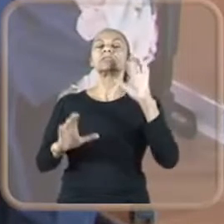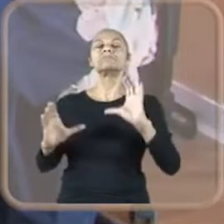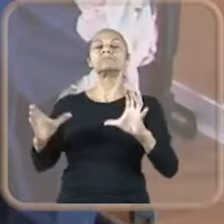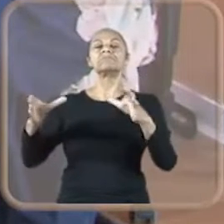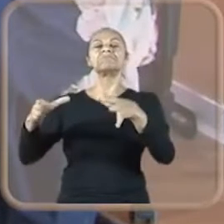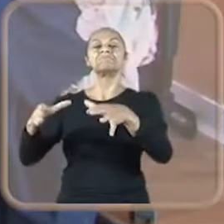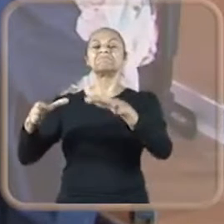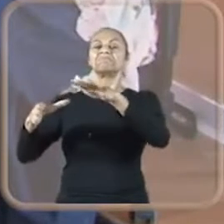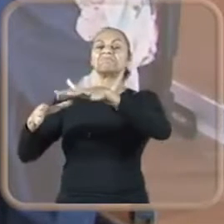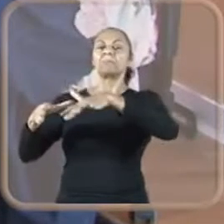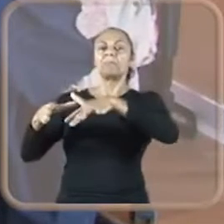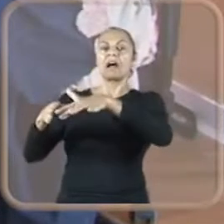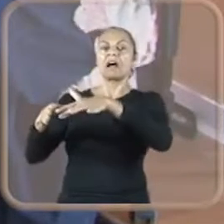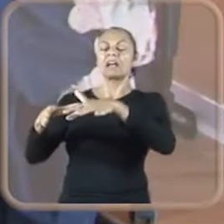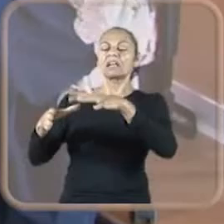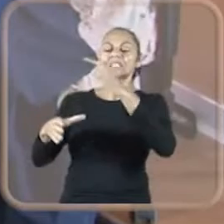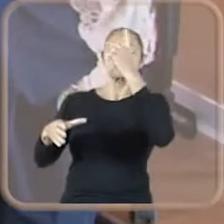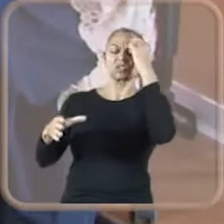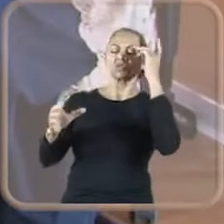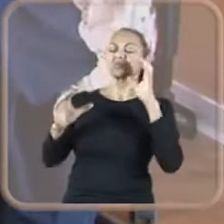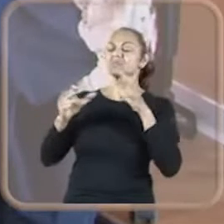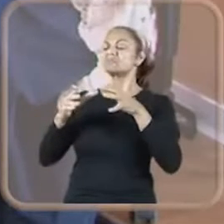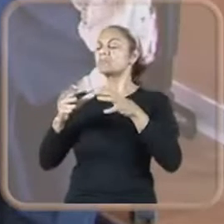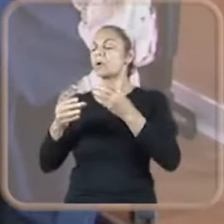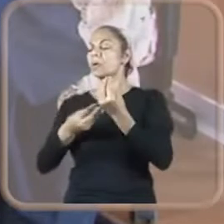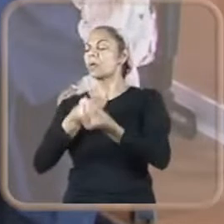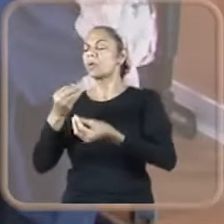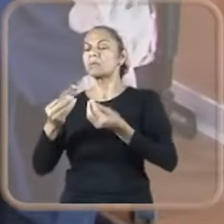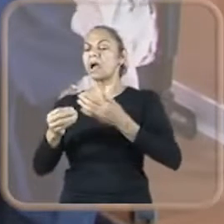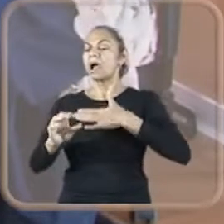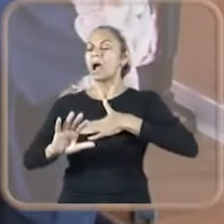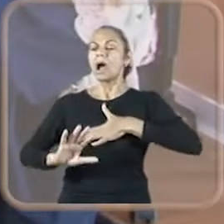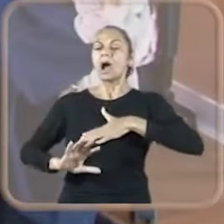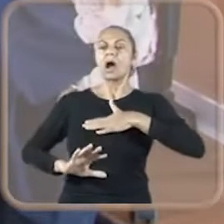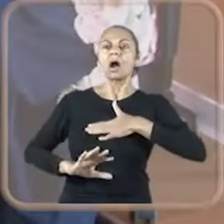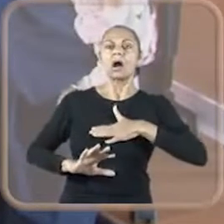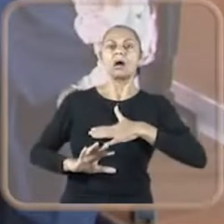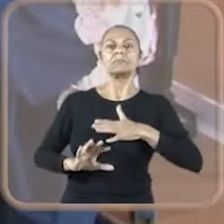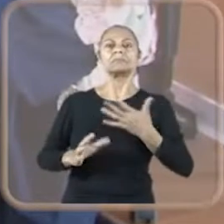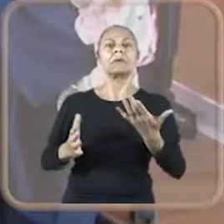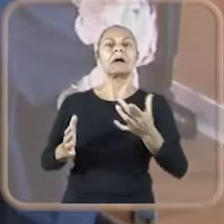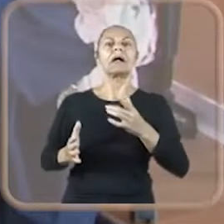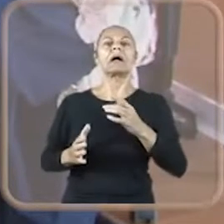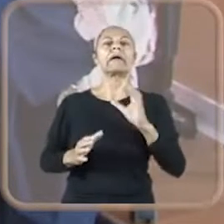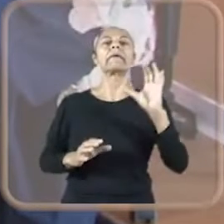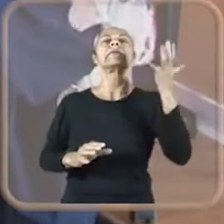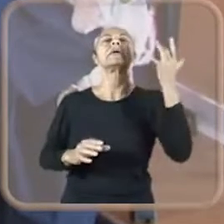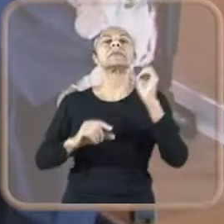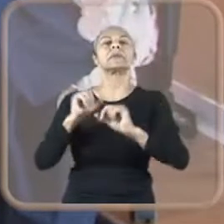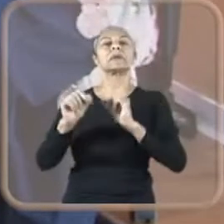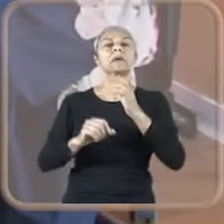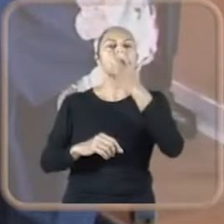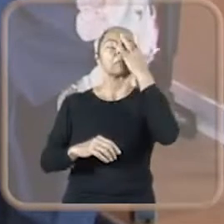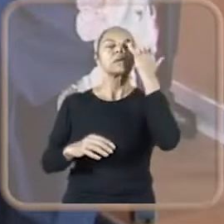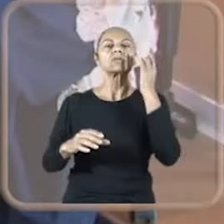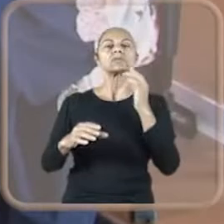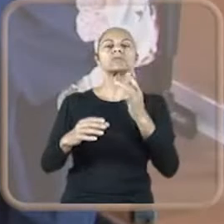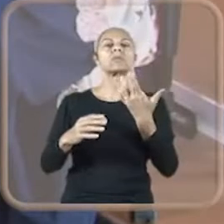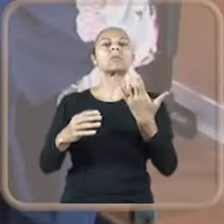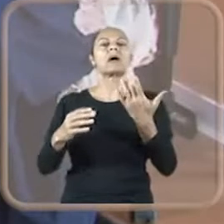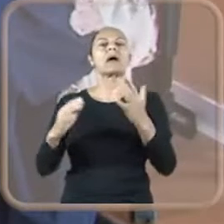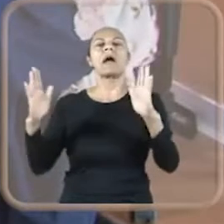bairro tranquilo. Quando dizem como a comunidade é atingida, é um bairro tranquilo. De repente alguém invade o